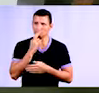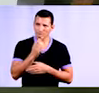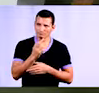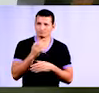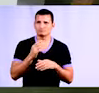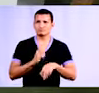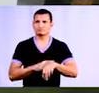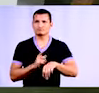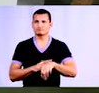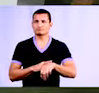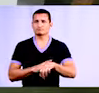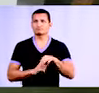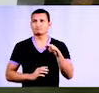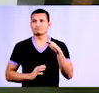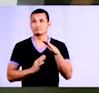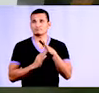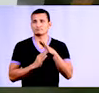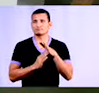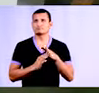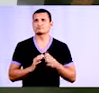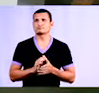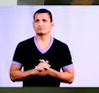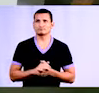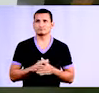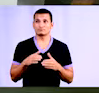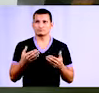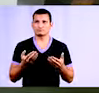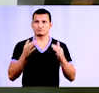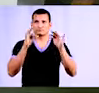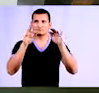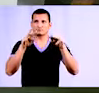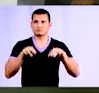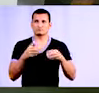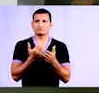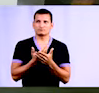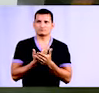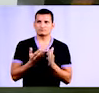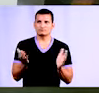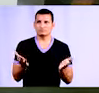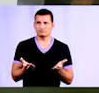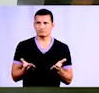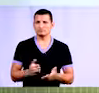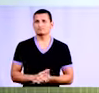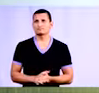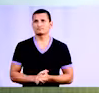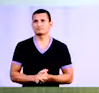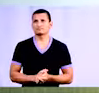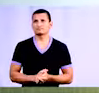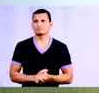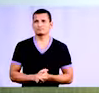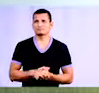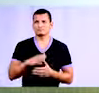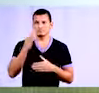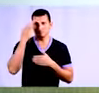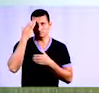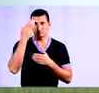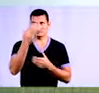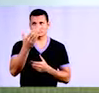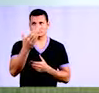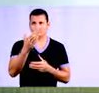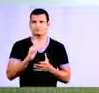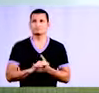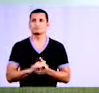Isso, é limitado. Então, vamos finalizar nossa teleaula hoje? Perfeitamente, professor. Né? Eu tenho que agradecer